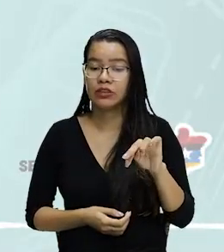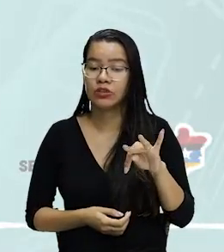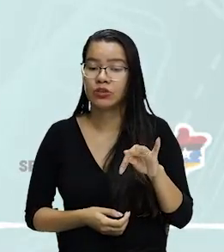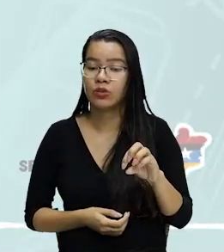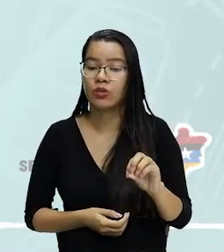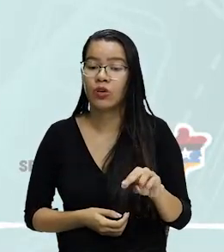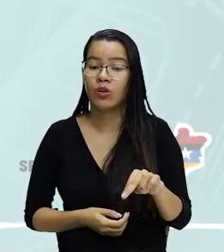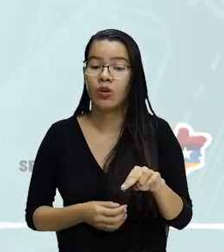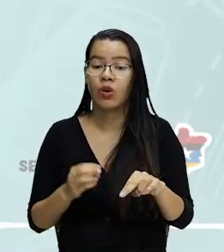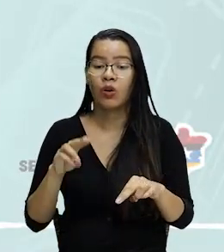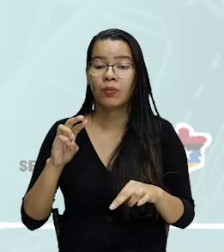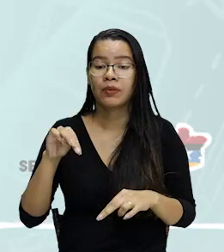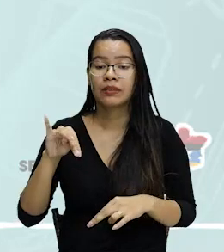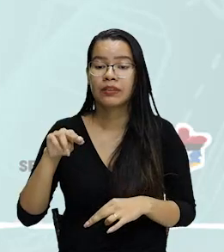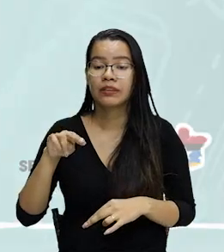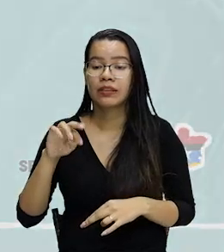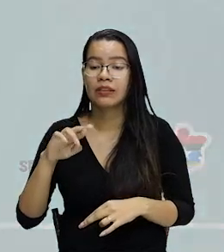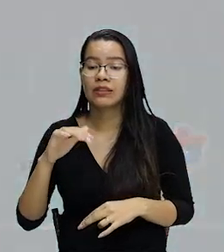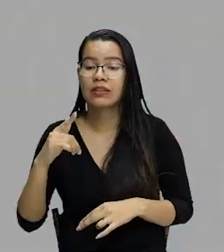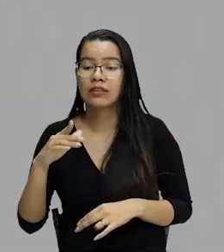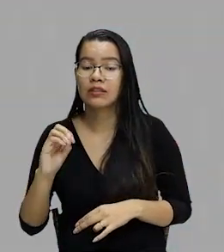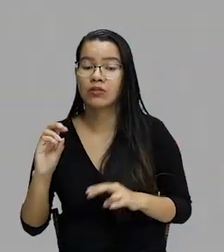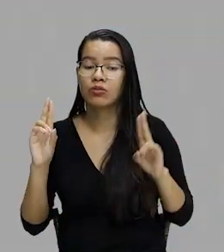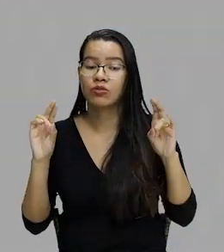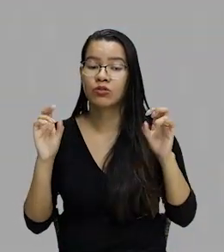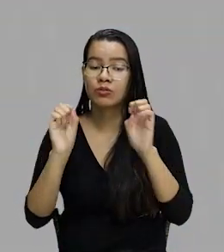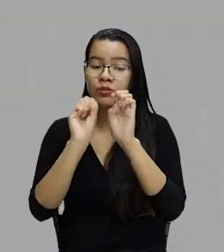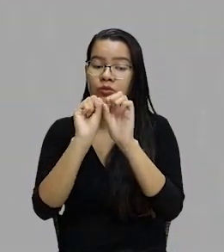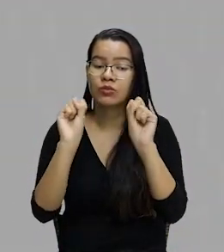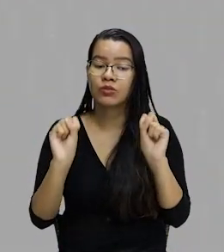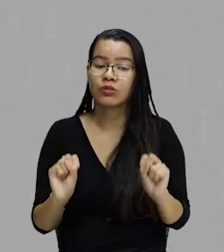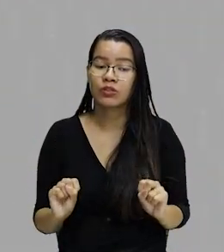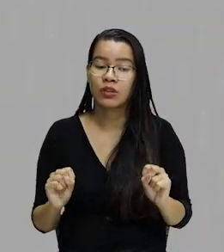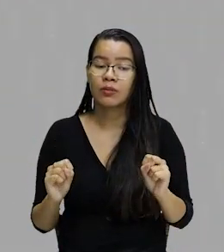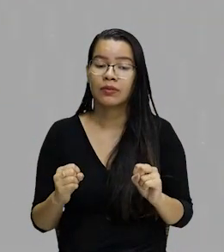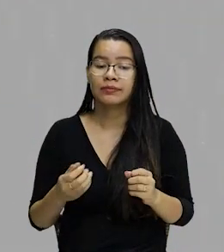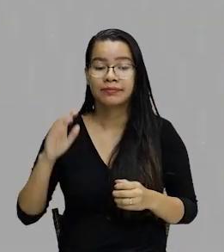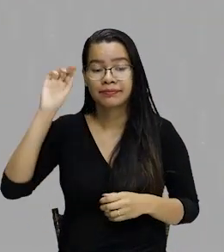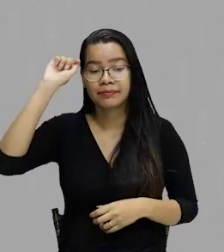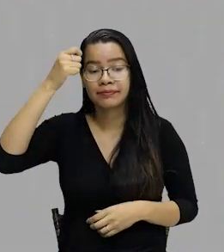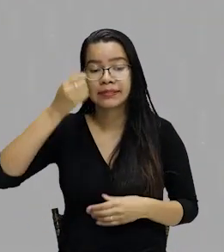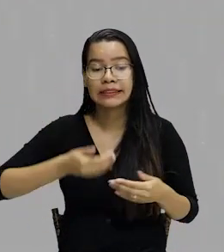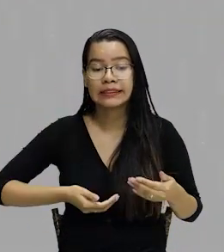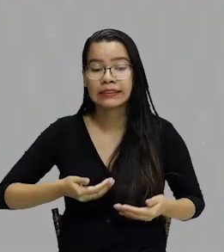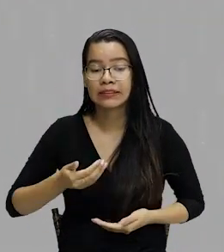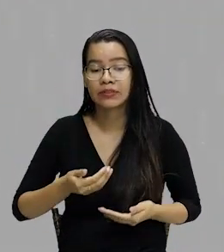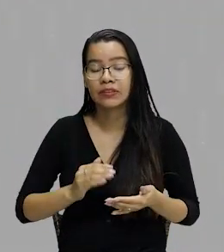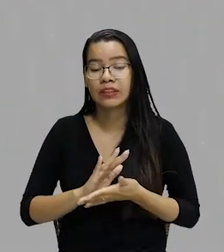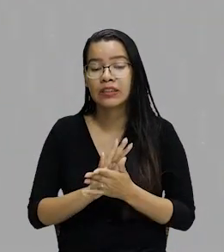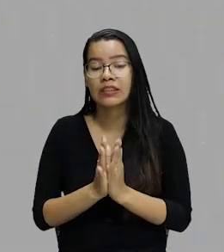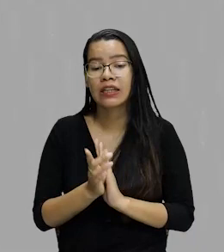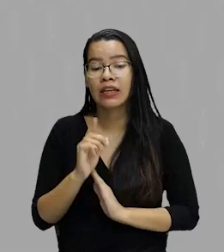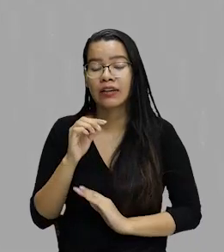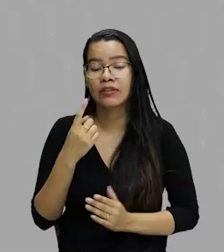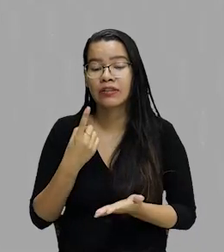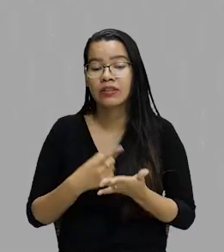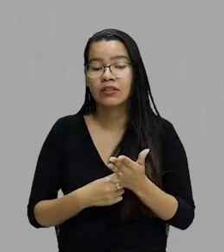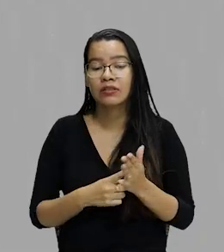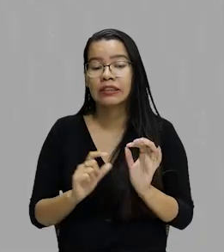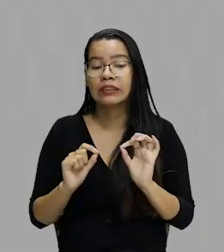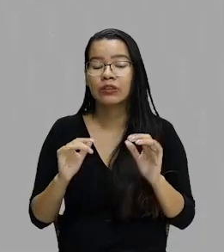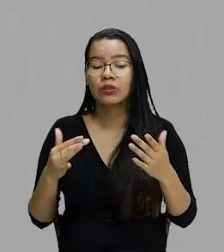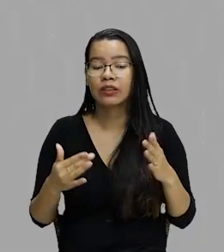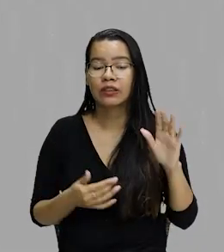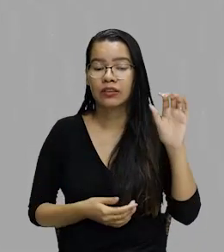correto afirmar que, vamos lá, vamos raciocinar aqui. Letra A, impediu as negociações entre escravos e senhores, daí o grande número